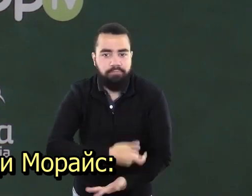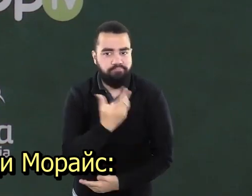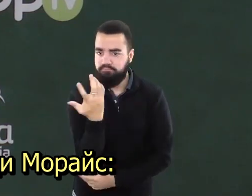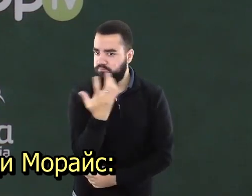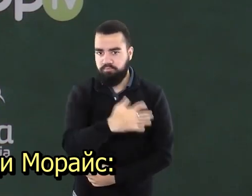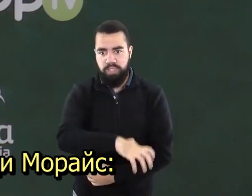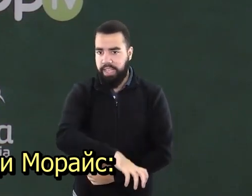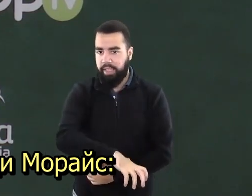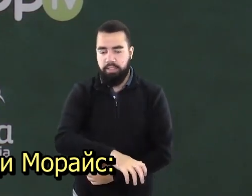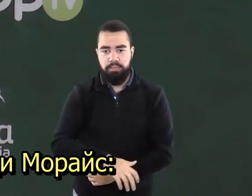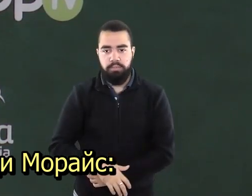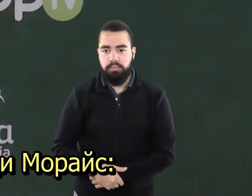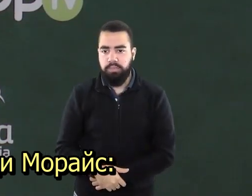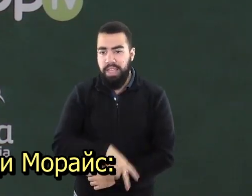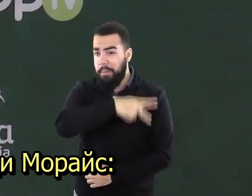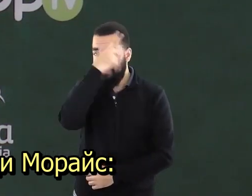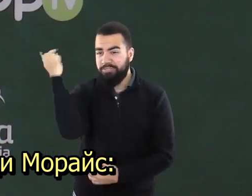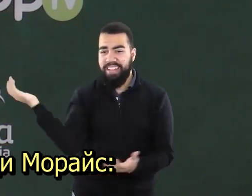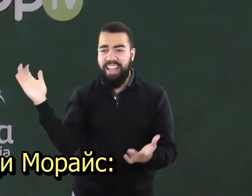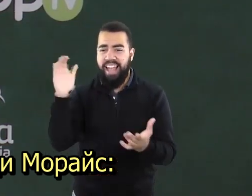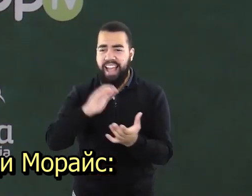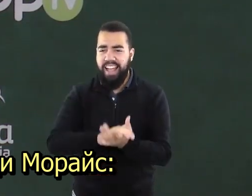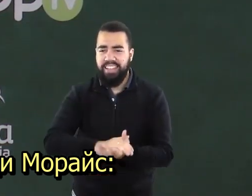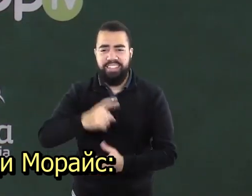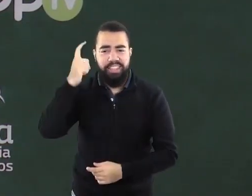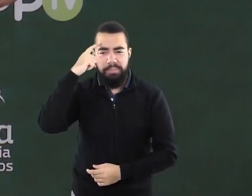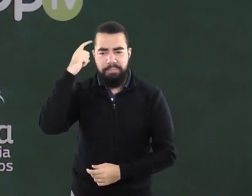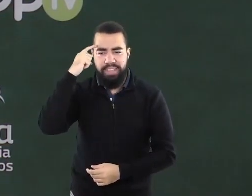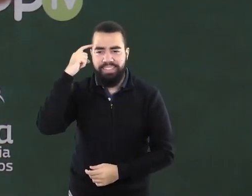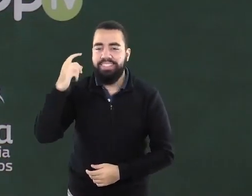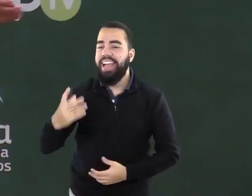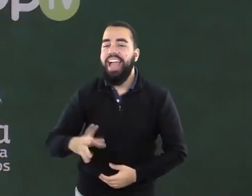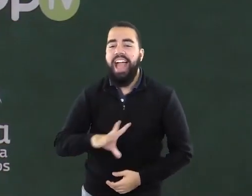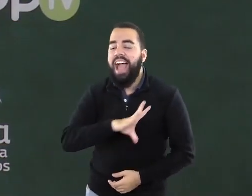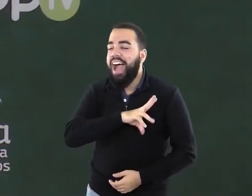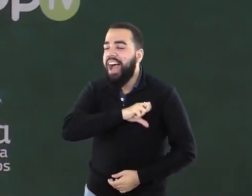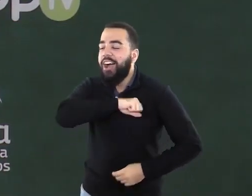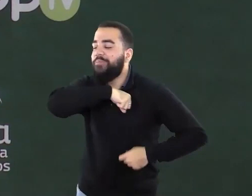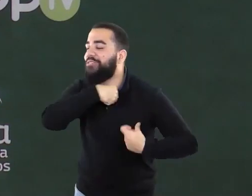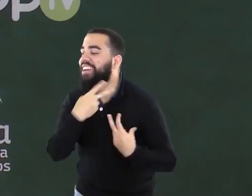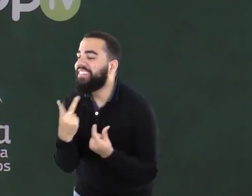As pessoas se casam com a filosofia do amor de Vinícius de Moraes, é eterno enquanto dura.